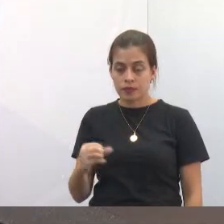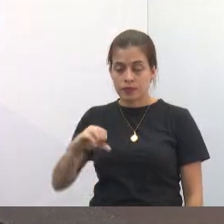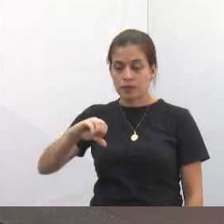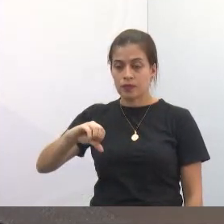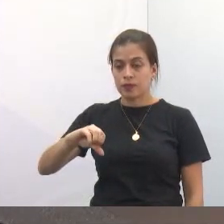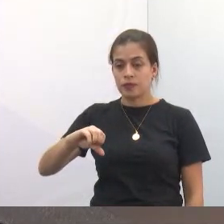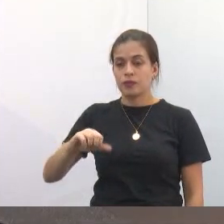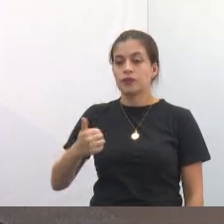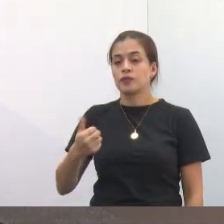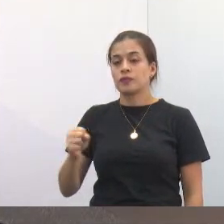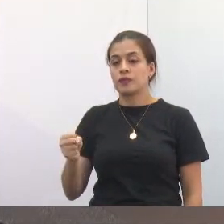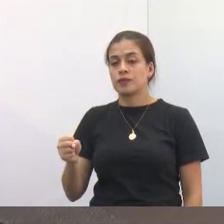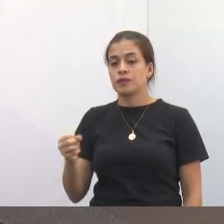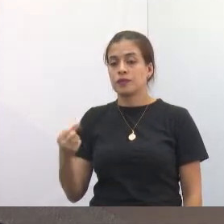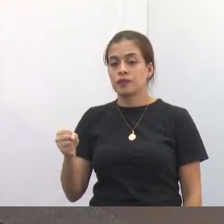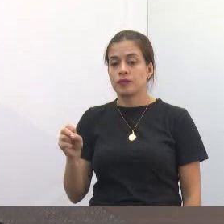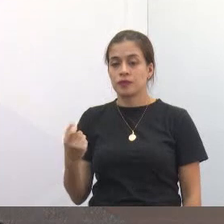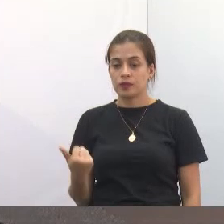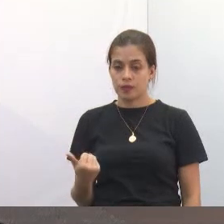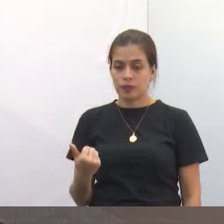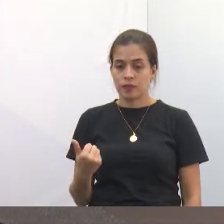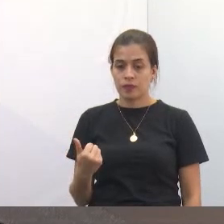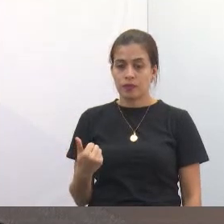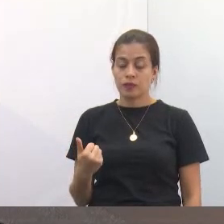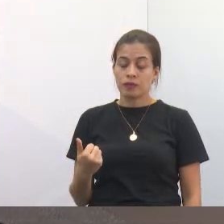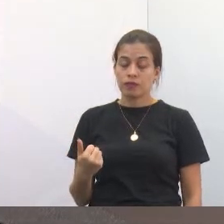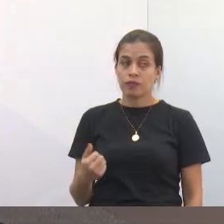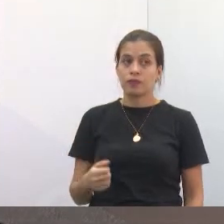11-3719-1881. 3. Vistos os problemas